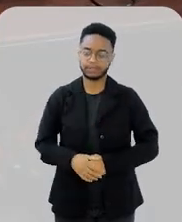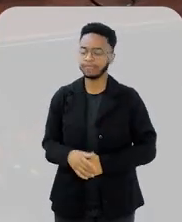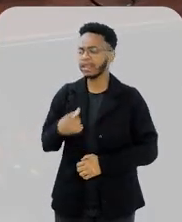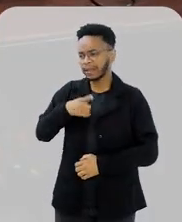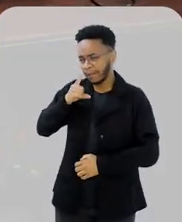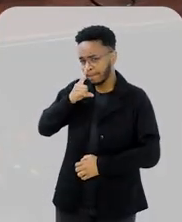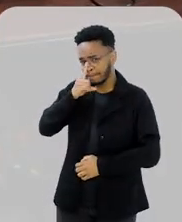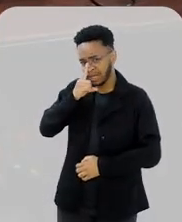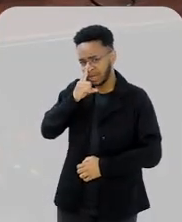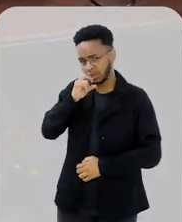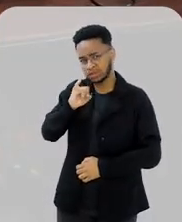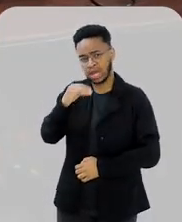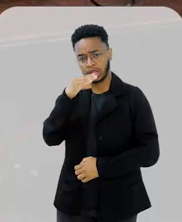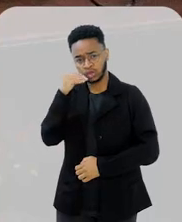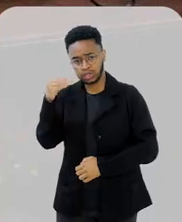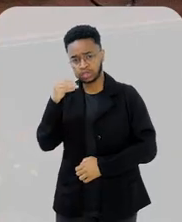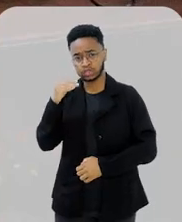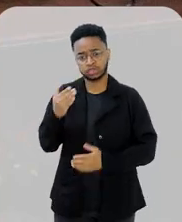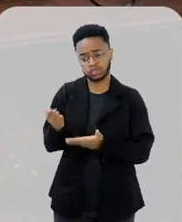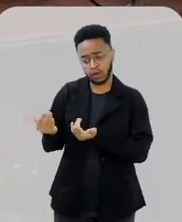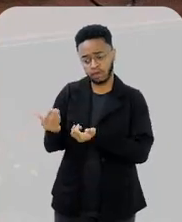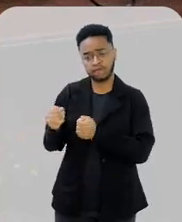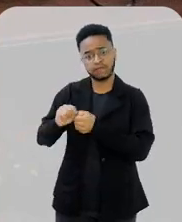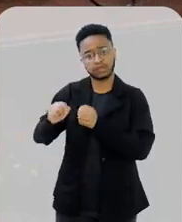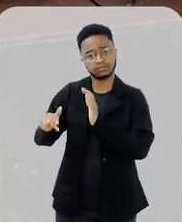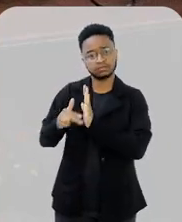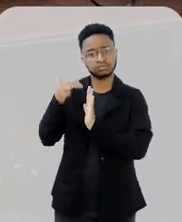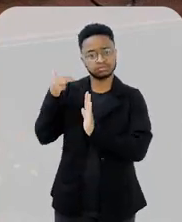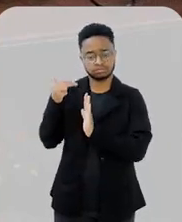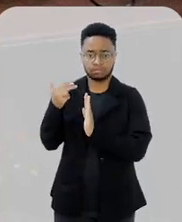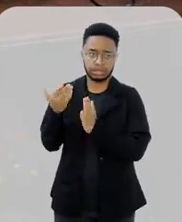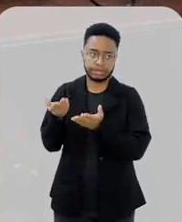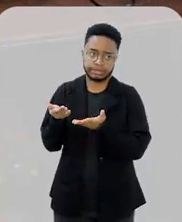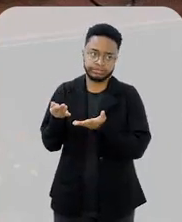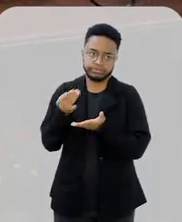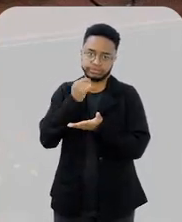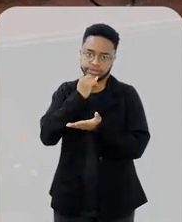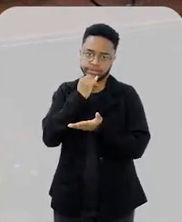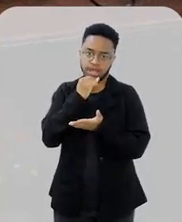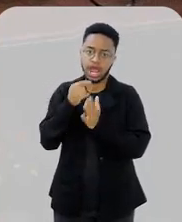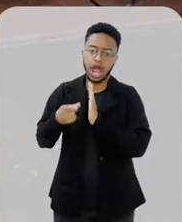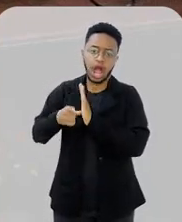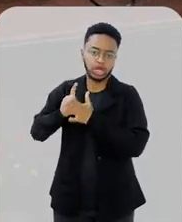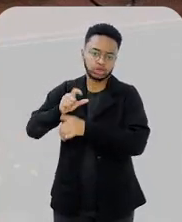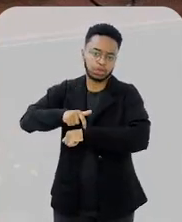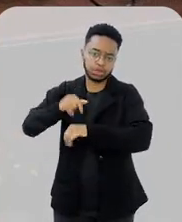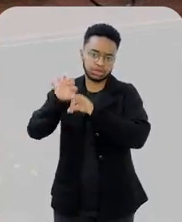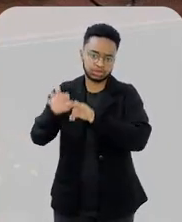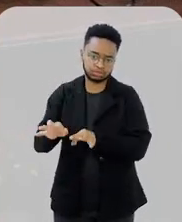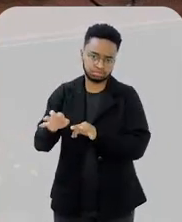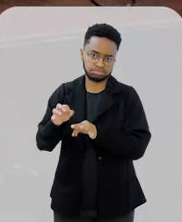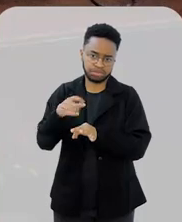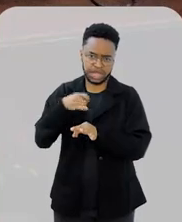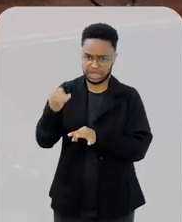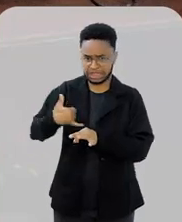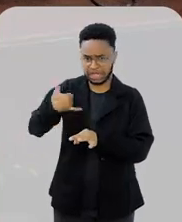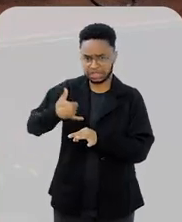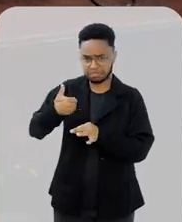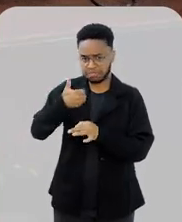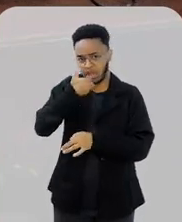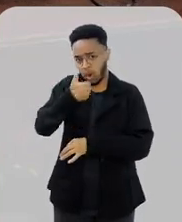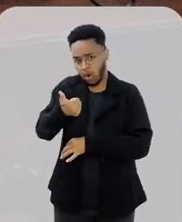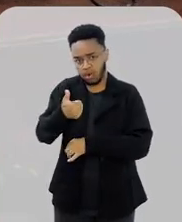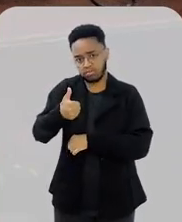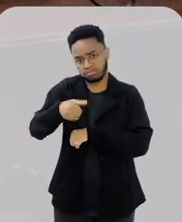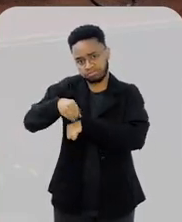algum risco, assim, dessas adolescentes, dessas jovens, estar fazendo a cirurgia, talvez aí antes da hora, digamos, tem uma idade